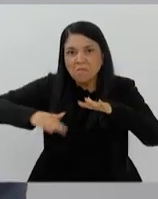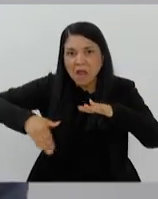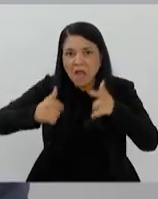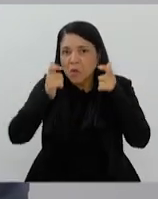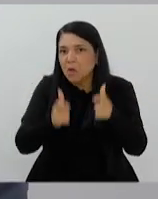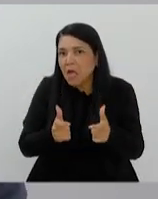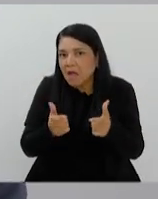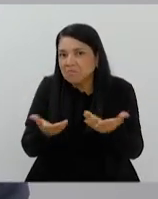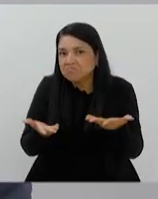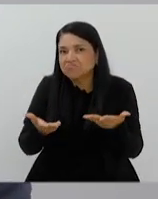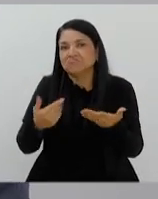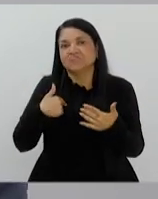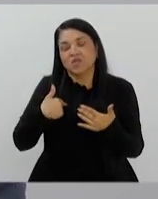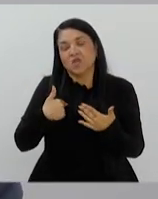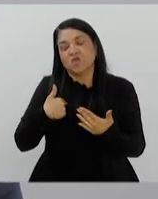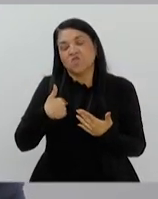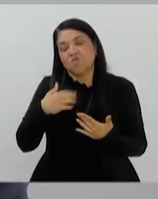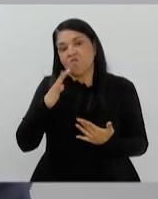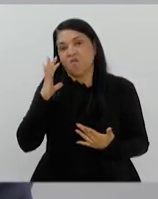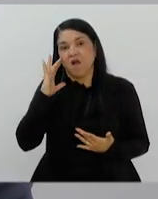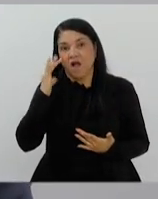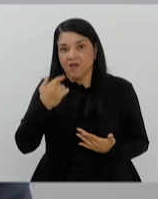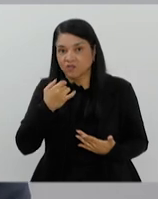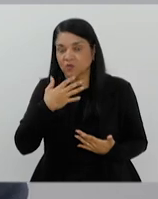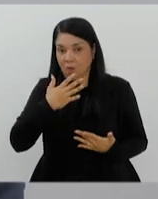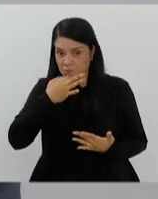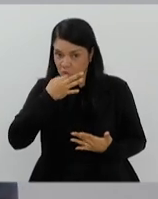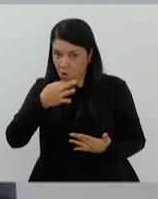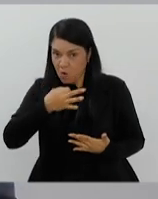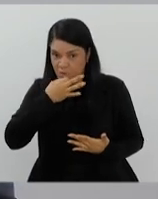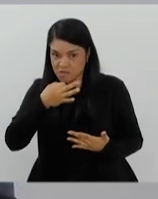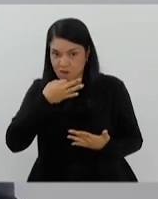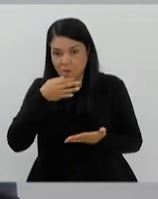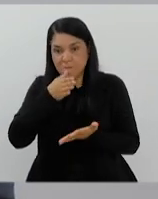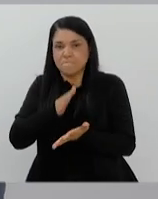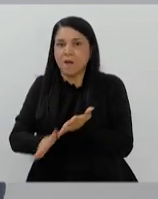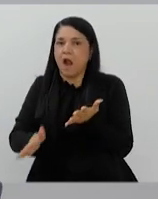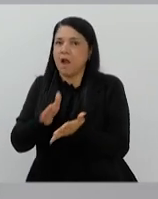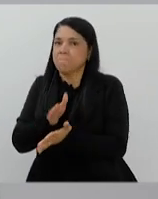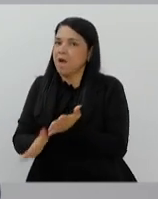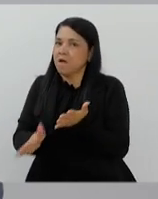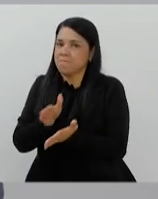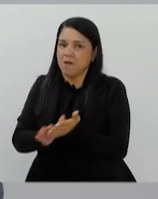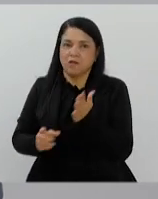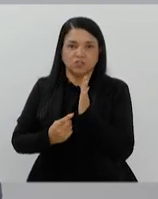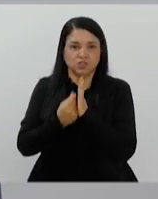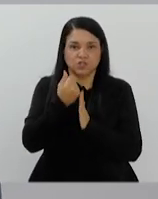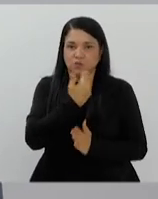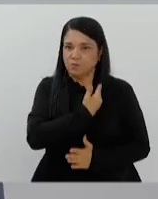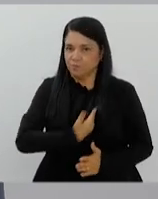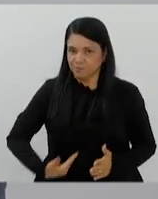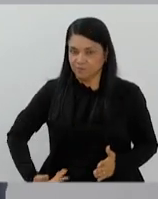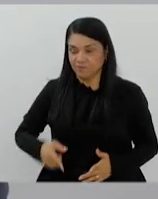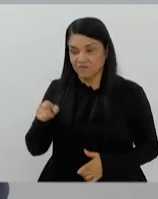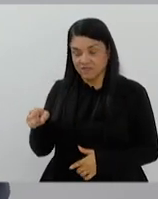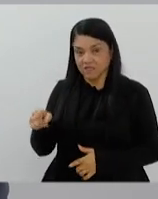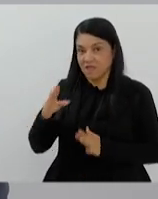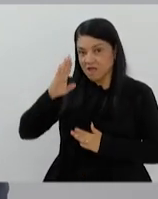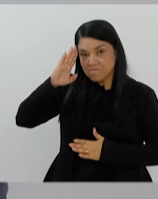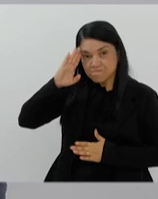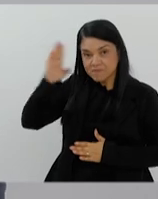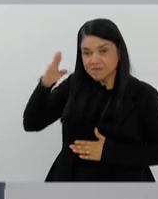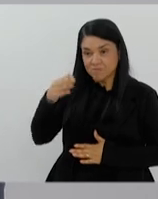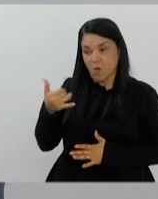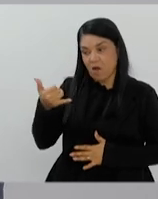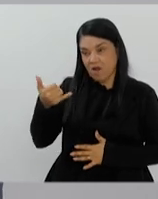dinheiro público euo a partir do momento que a senhora é 0 da comunica Canet